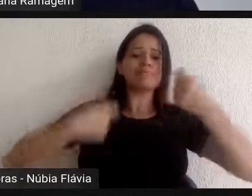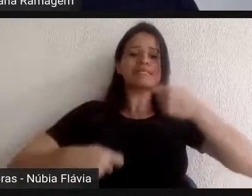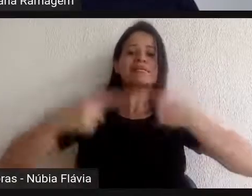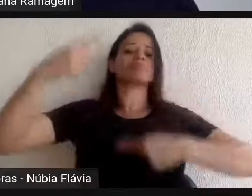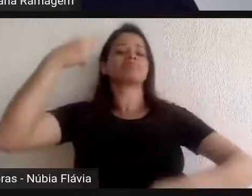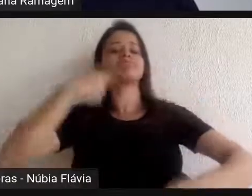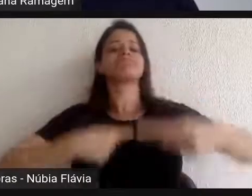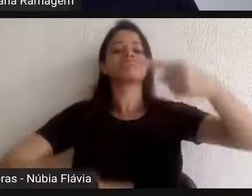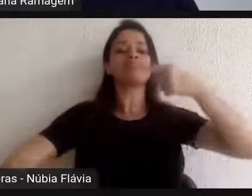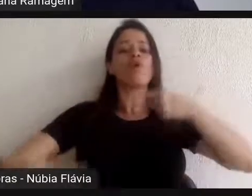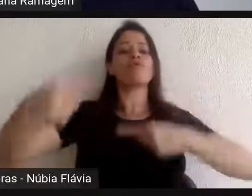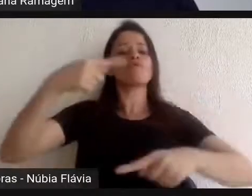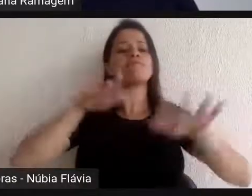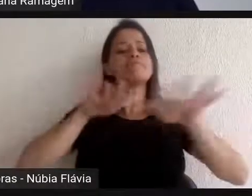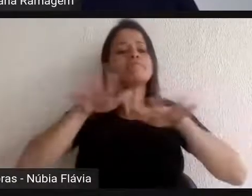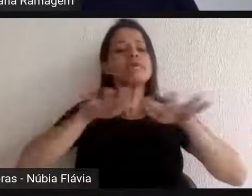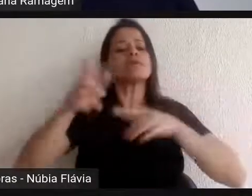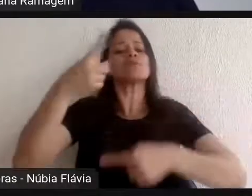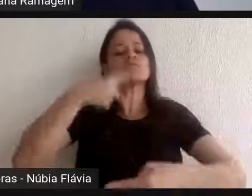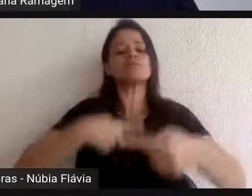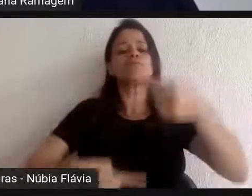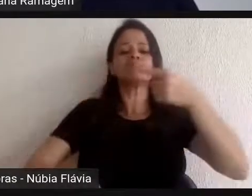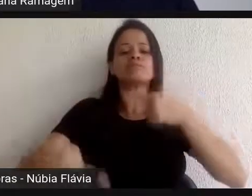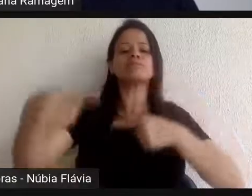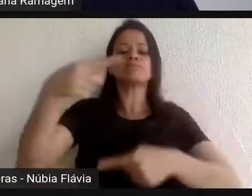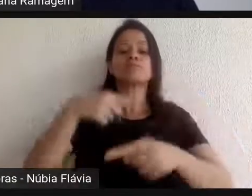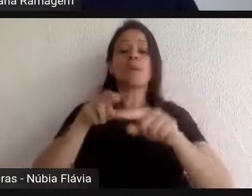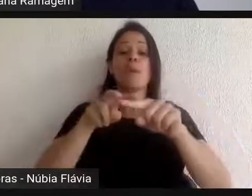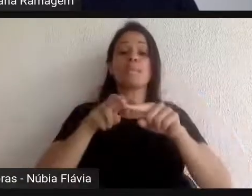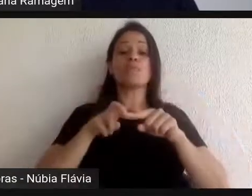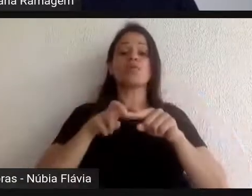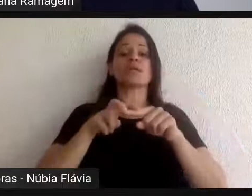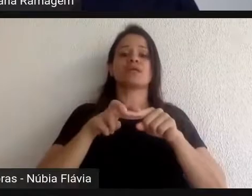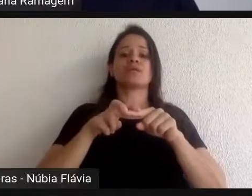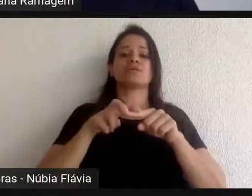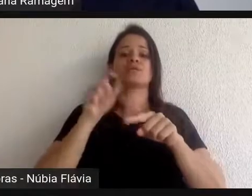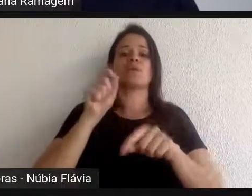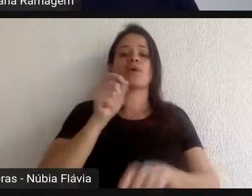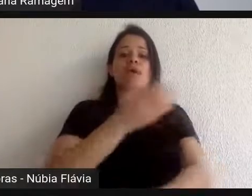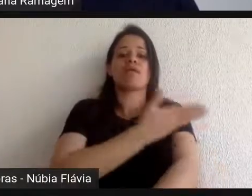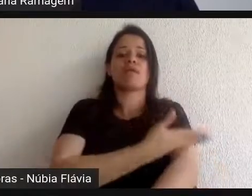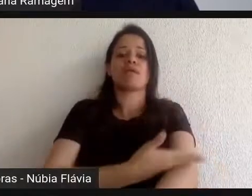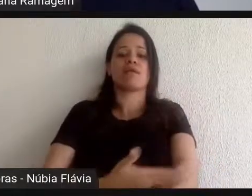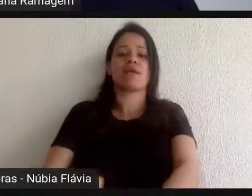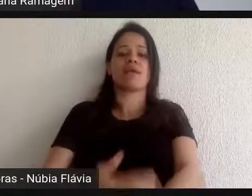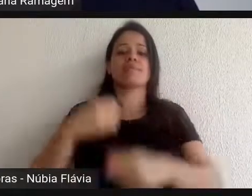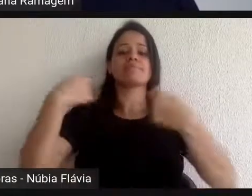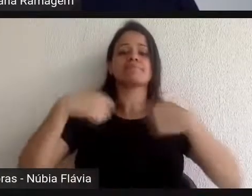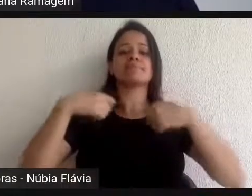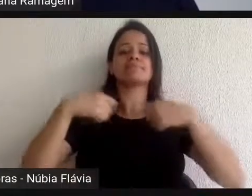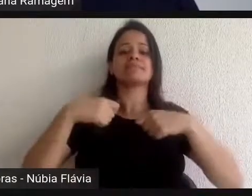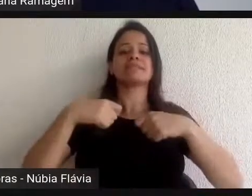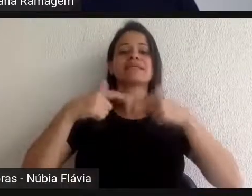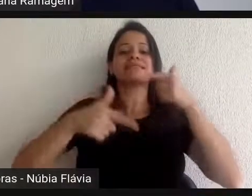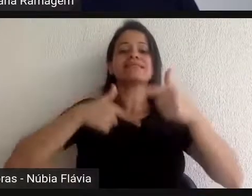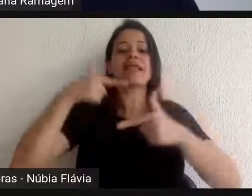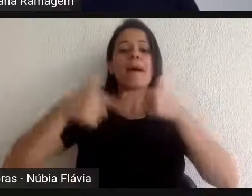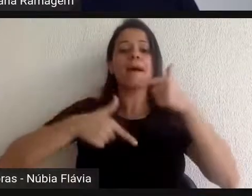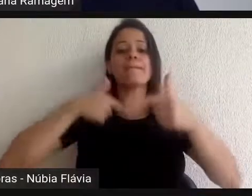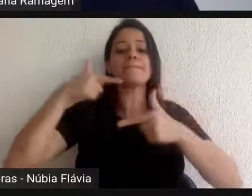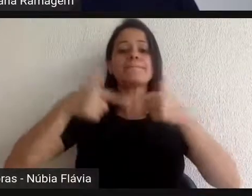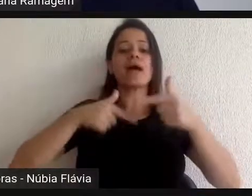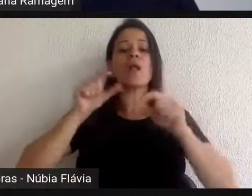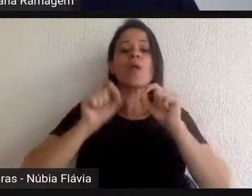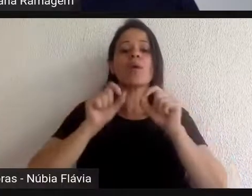você precisa ativar sua circulação sanguínea. Um dos grandes males atuais é do pessoal